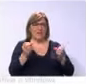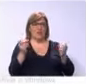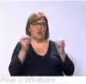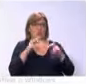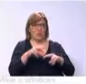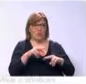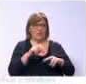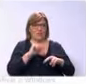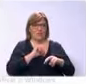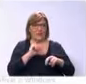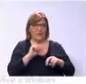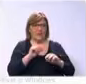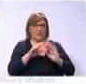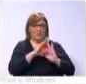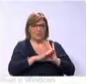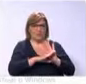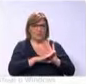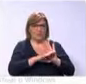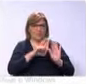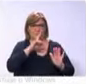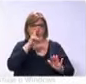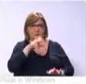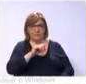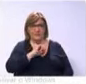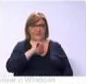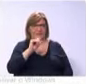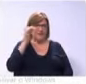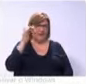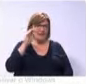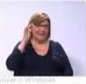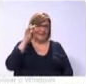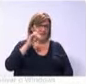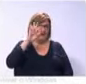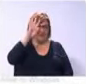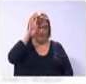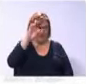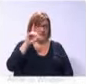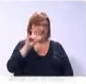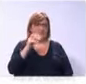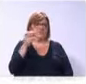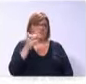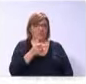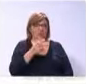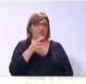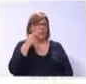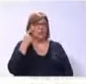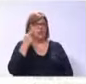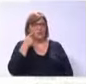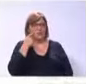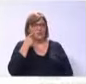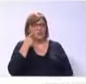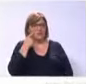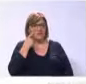novo né também comunicado nova reação pelo menos por parte do sporting pra entretanto ficou sob a conhecer um